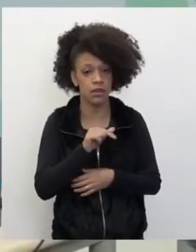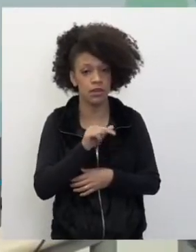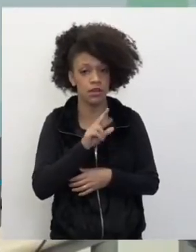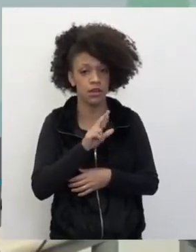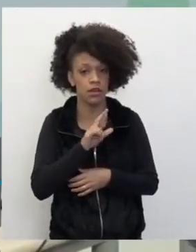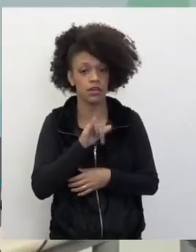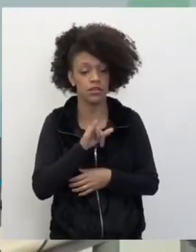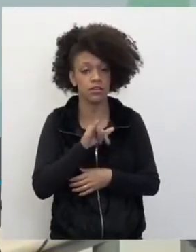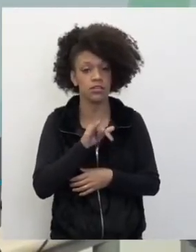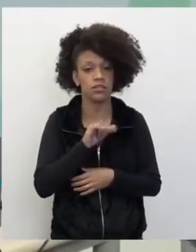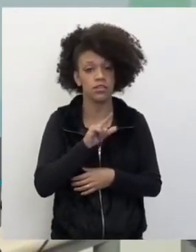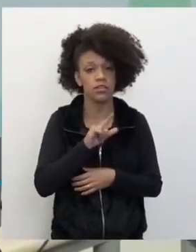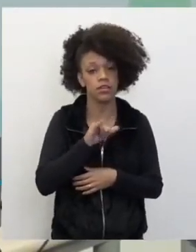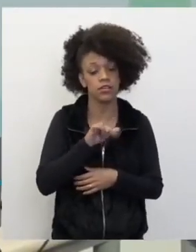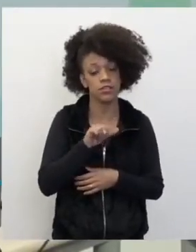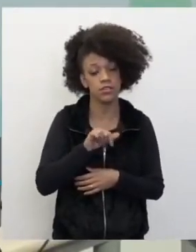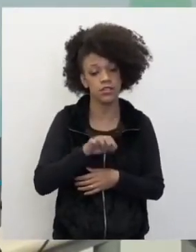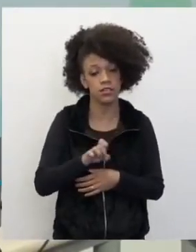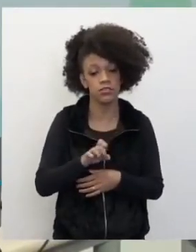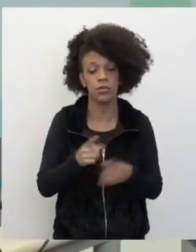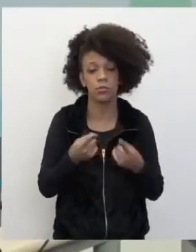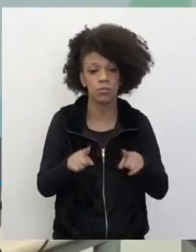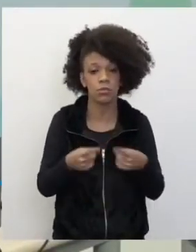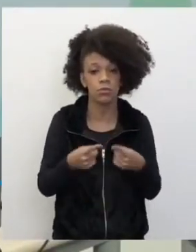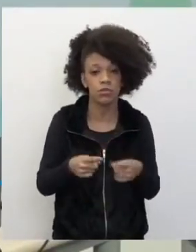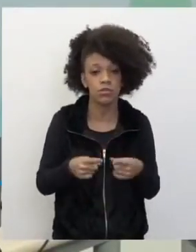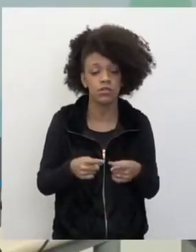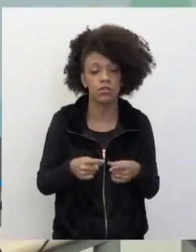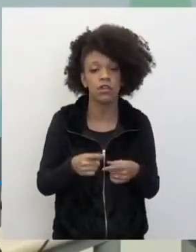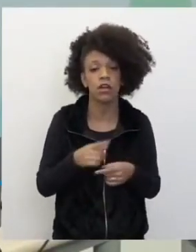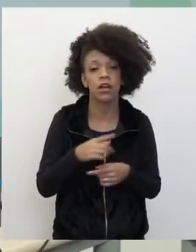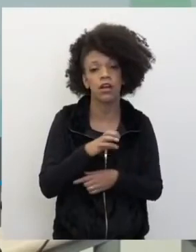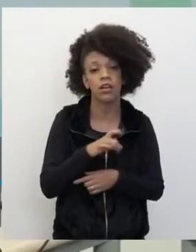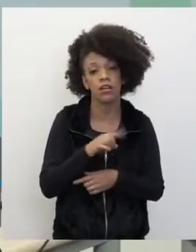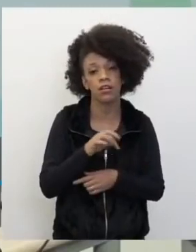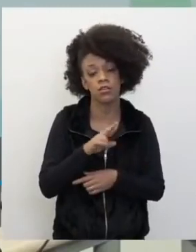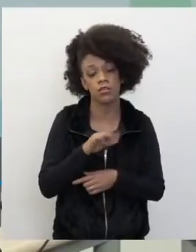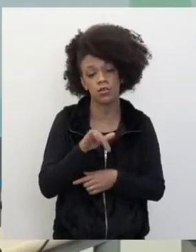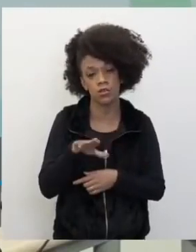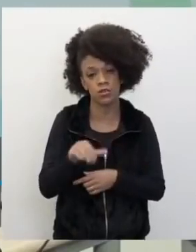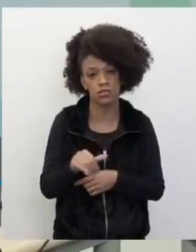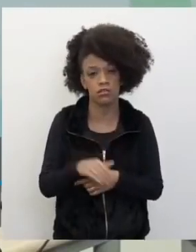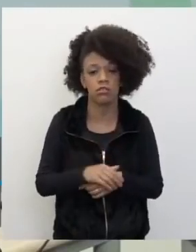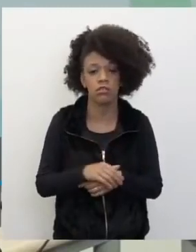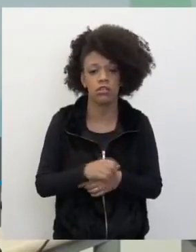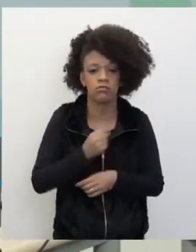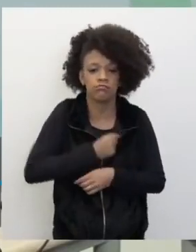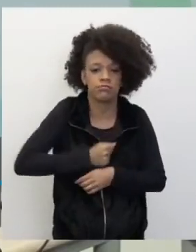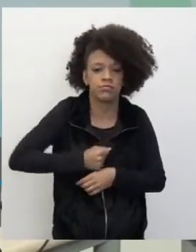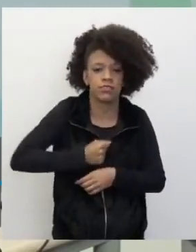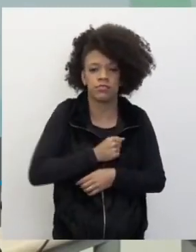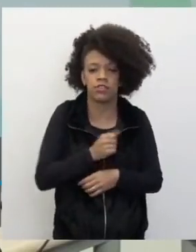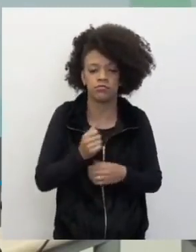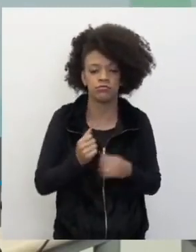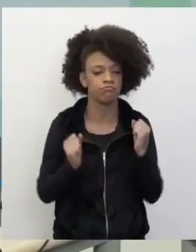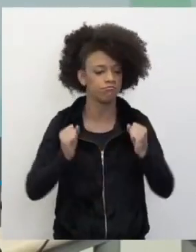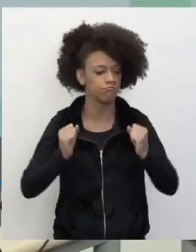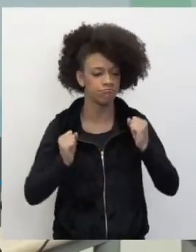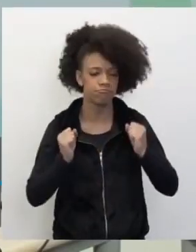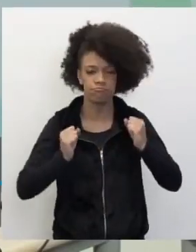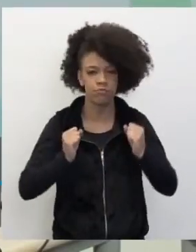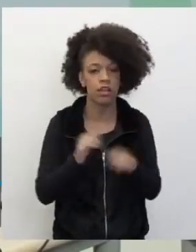Marilizete, colocando aqui como música eletrônica, professora Simone aqui, música eletrônica, ou saudade balada, né?